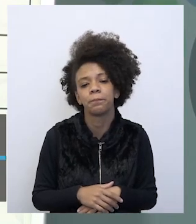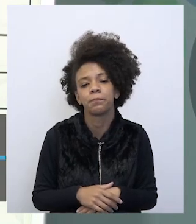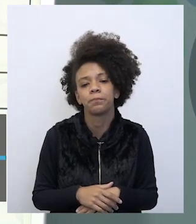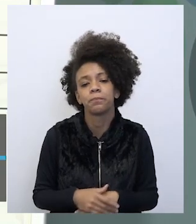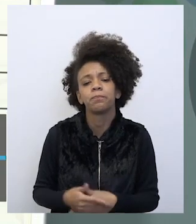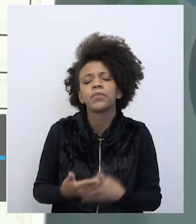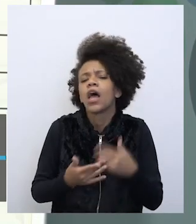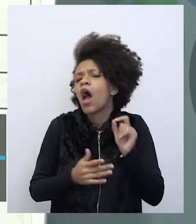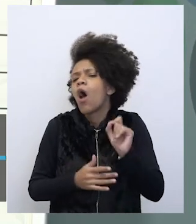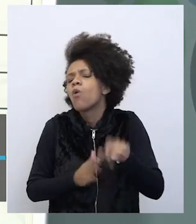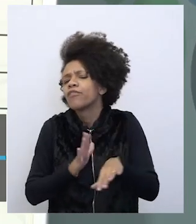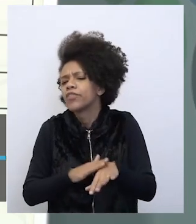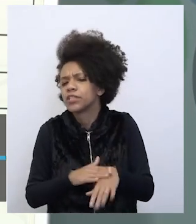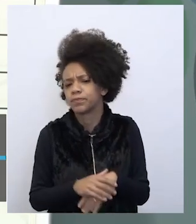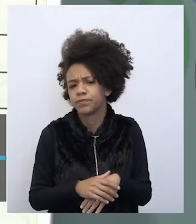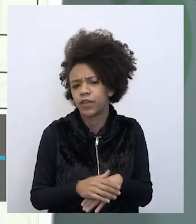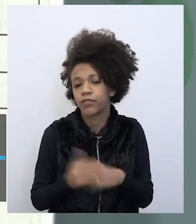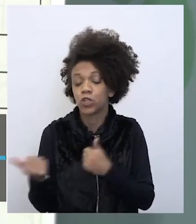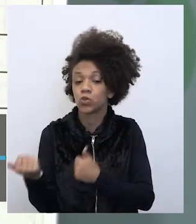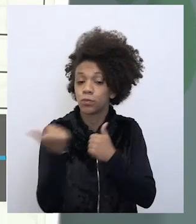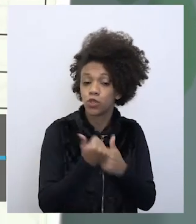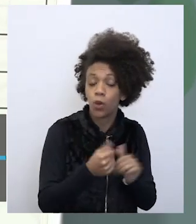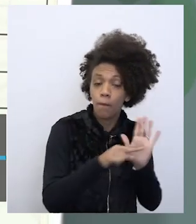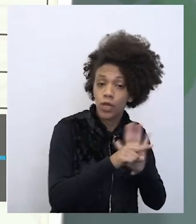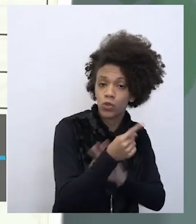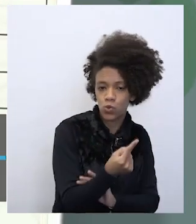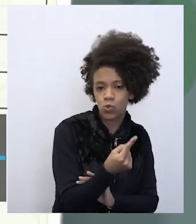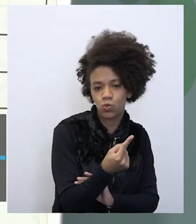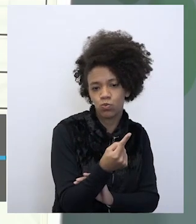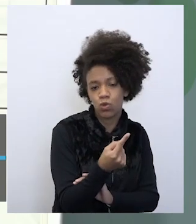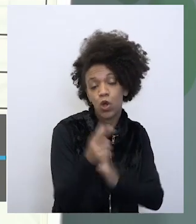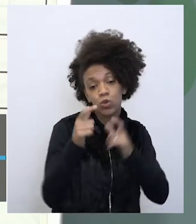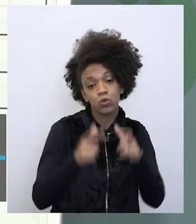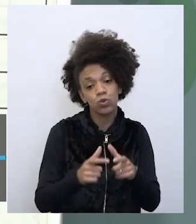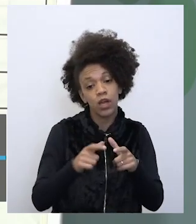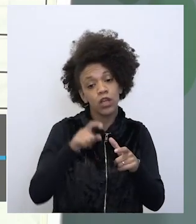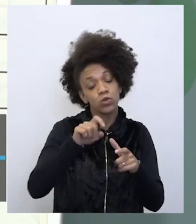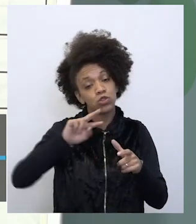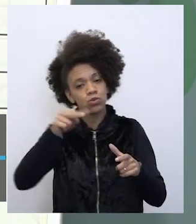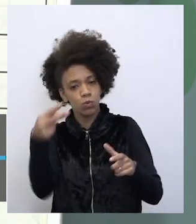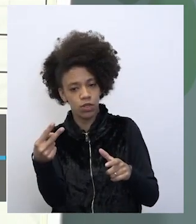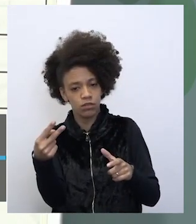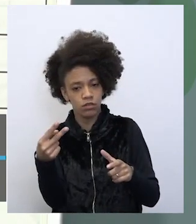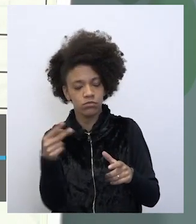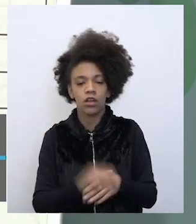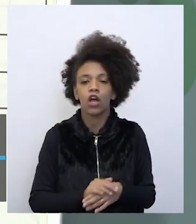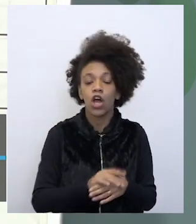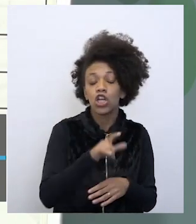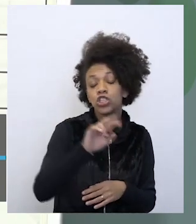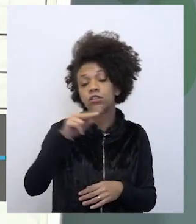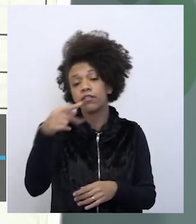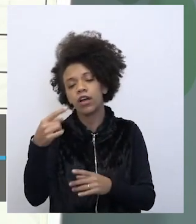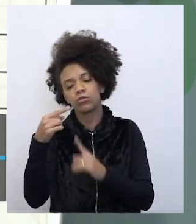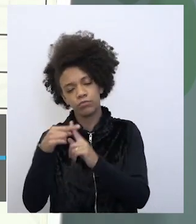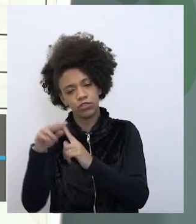Então, o que a gente vai fazer? A gente vai substituir o menos 1 no lugar do x quadrado aqui, ó, do x e do x. X elevado ao quadrado e do